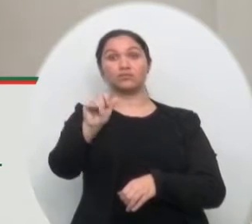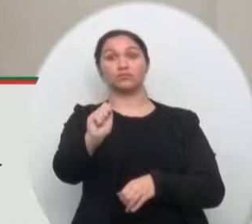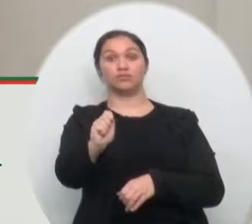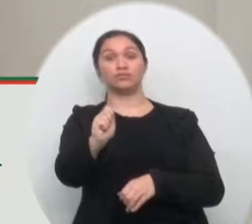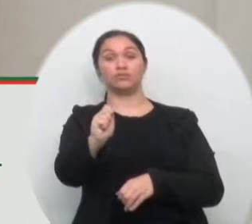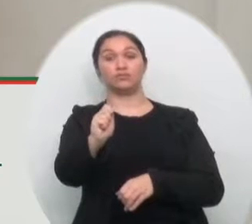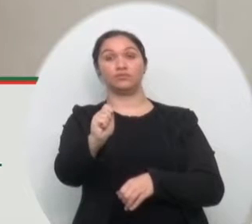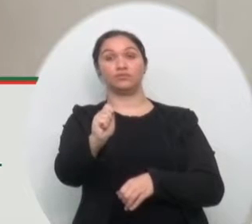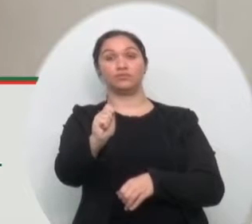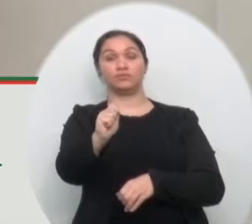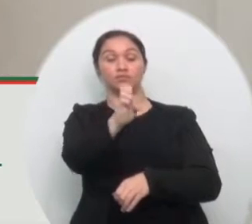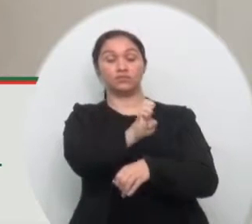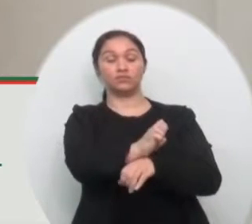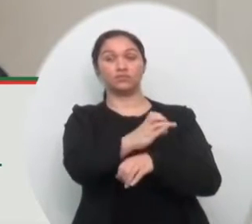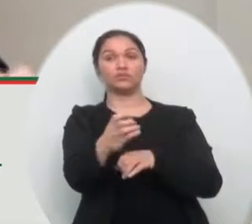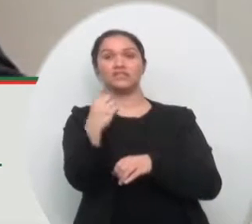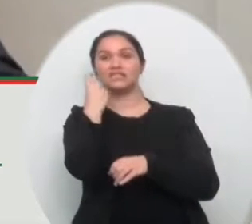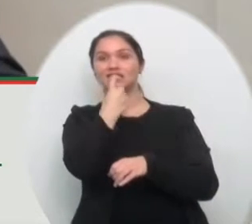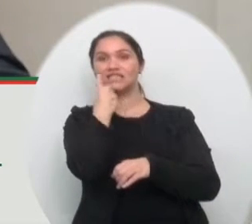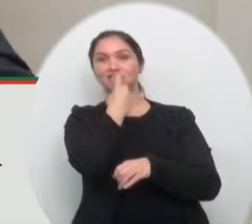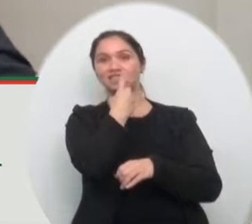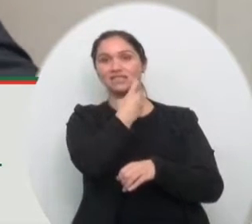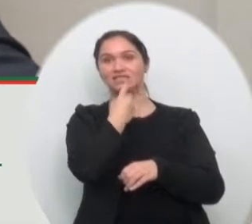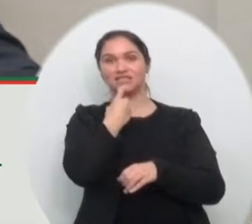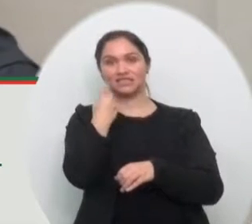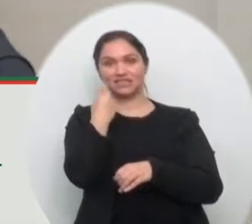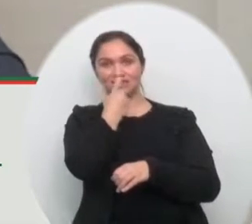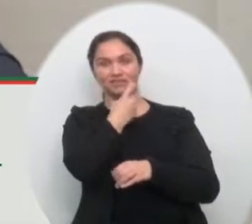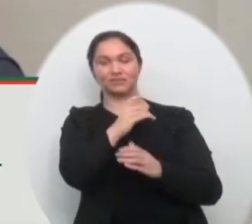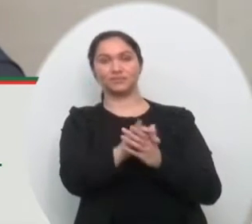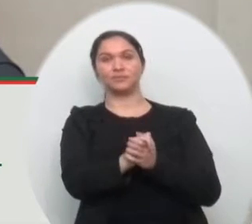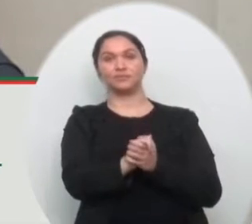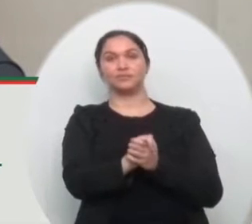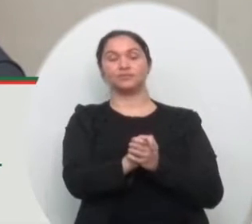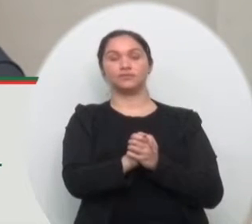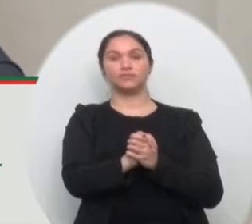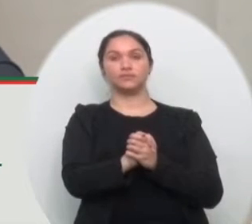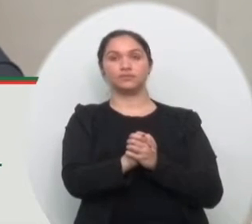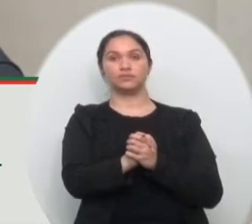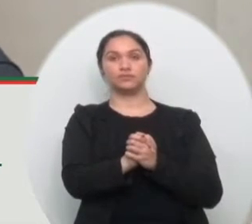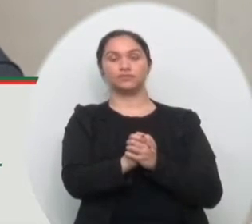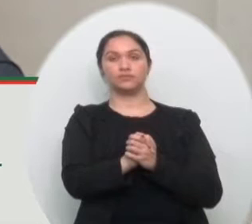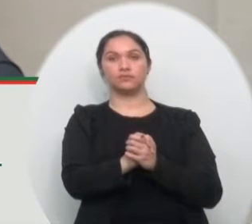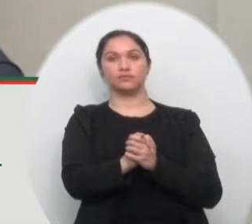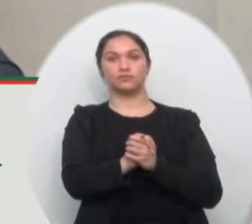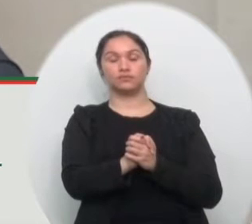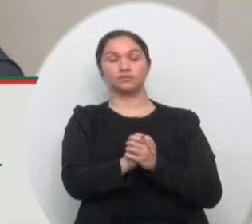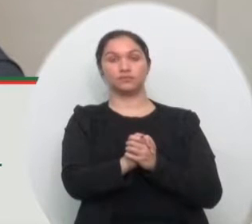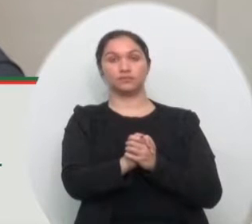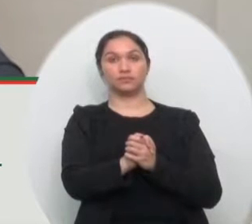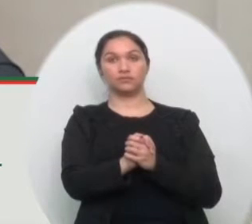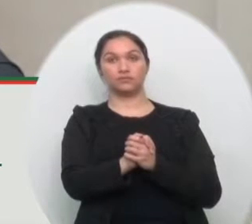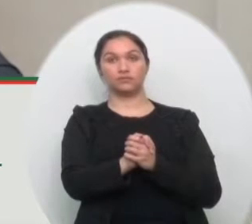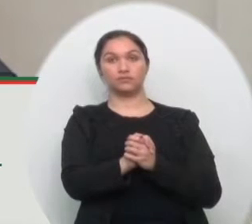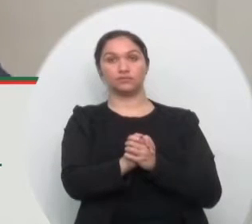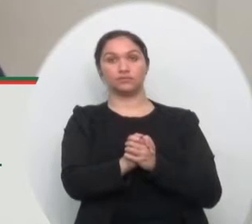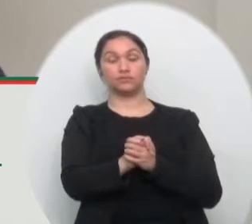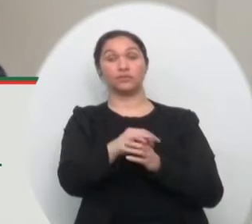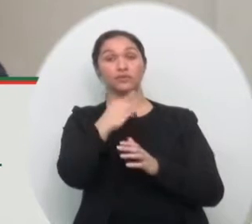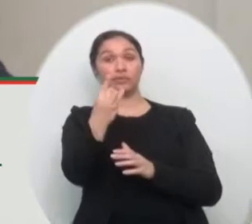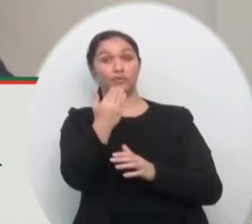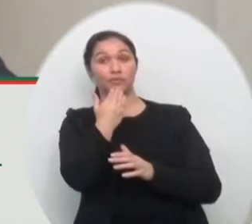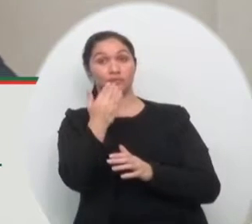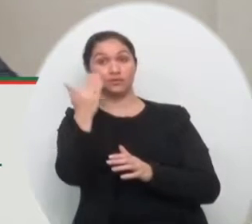há de se glorificar, com certeza. E uma das idealizadoras dessa moção